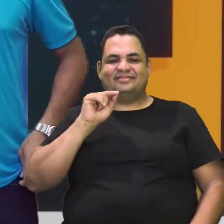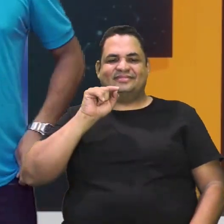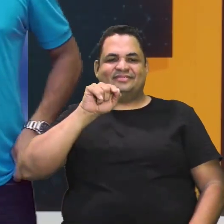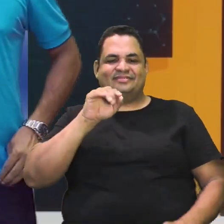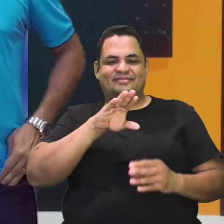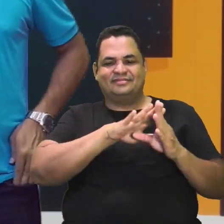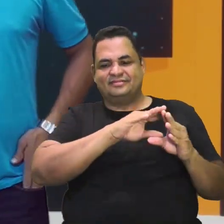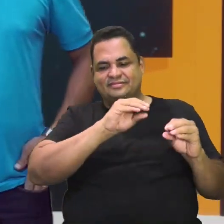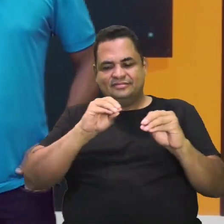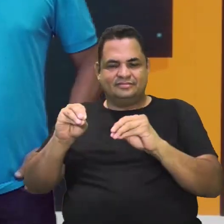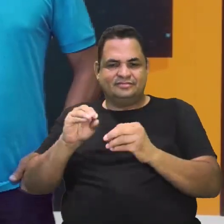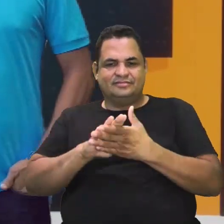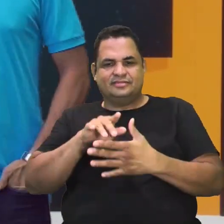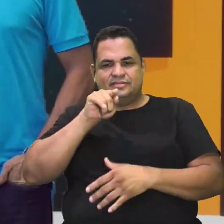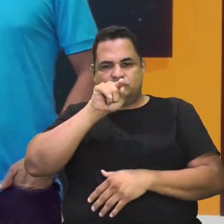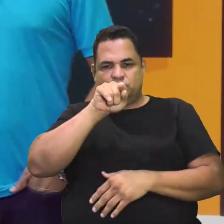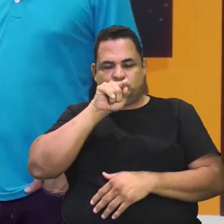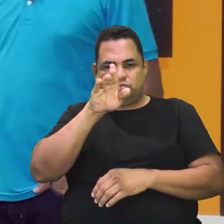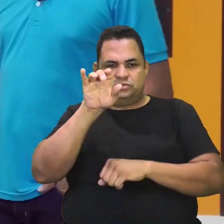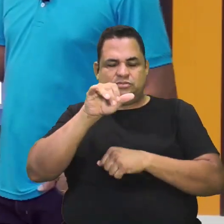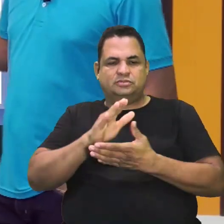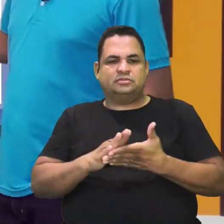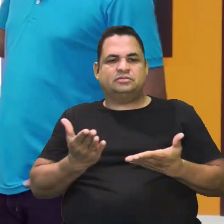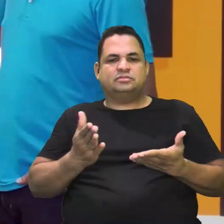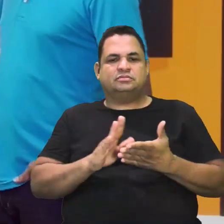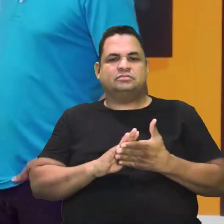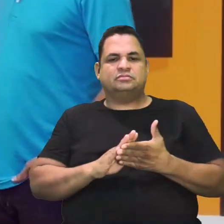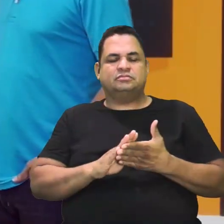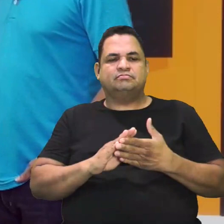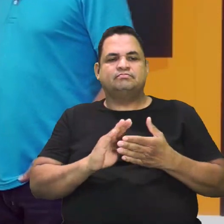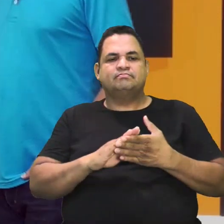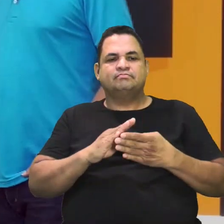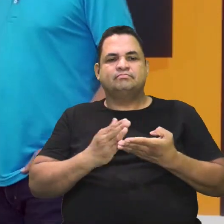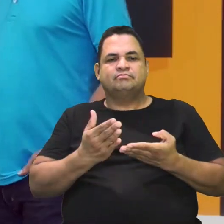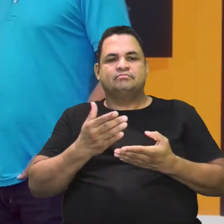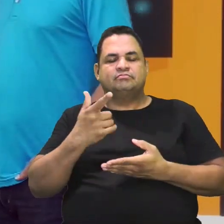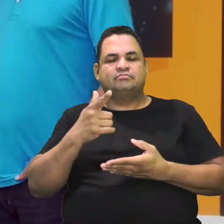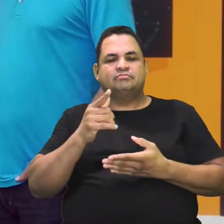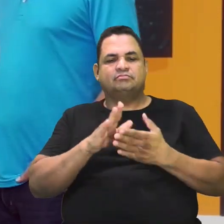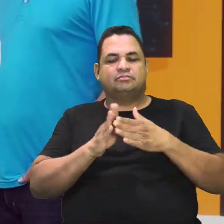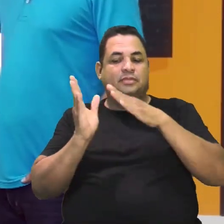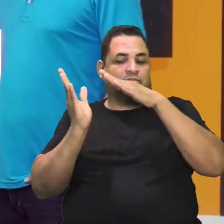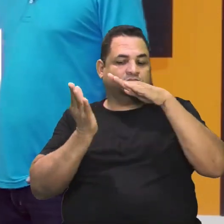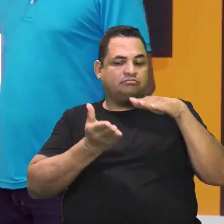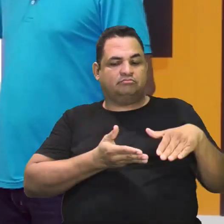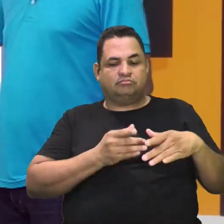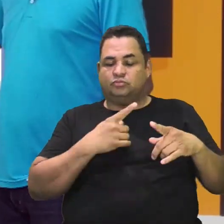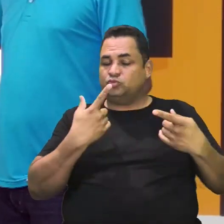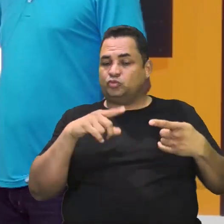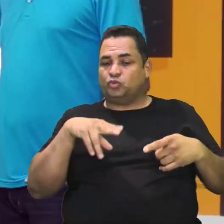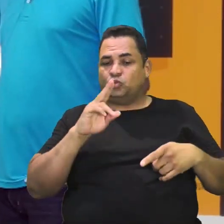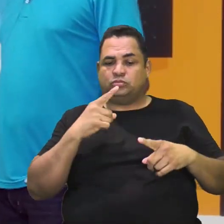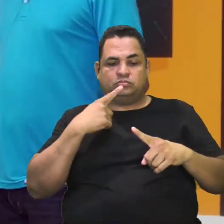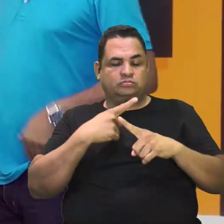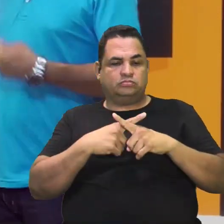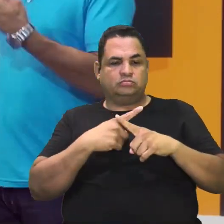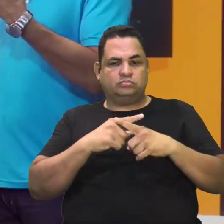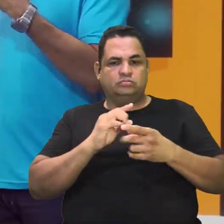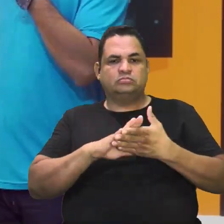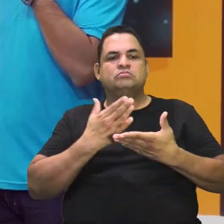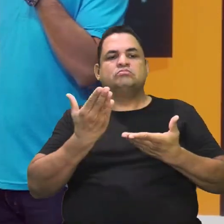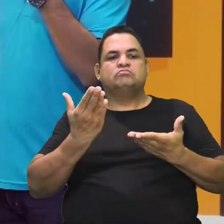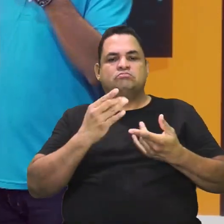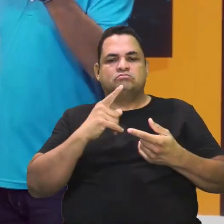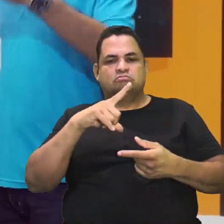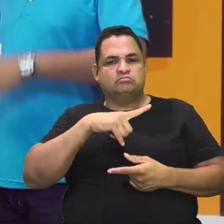deu uma deslocadinha, mas era para estar no centro. Retas paralelas não possuem ponto em comum. Não vai se tocar nunca. E as concorrentes? Tem